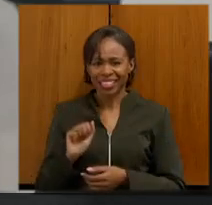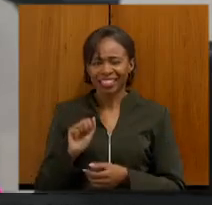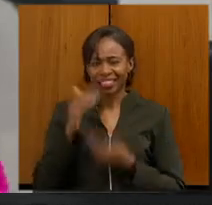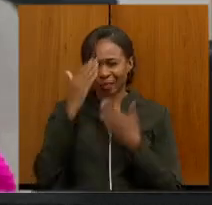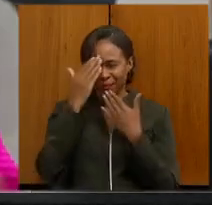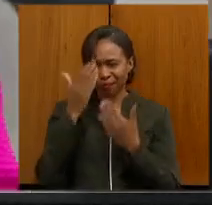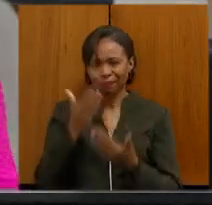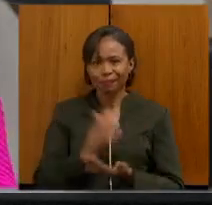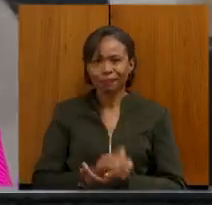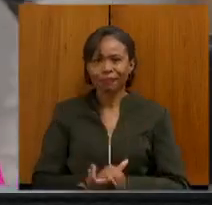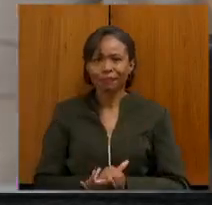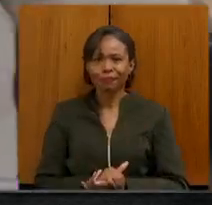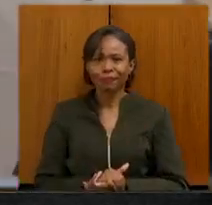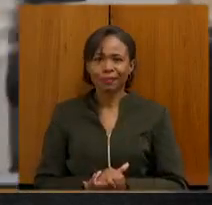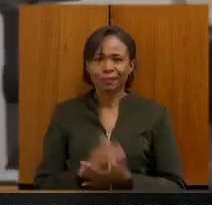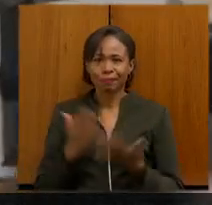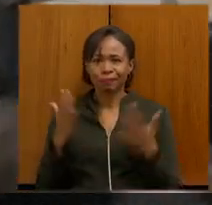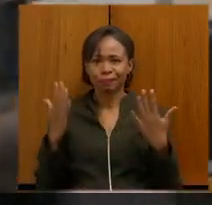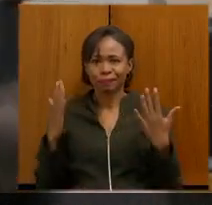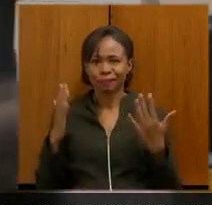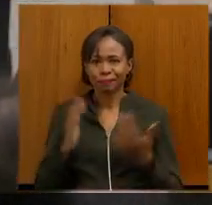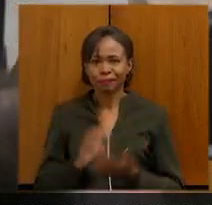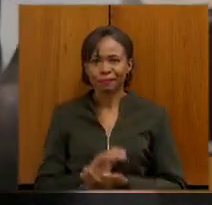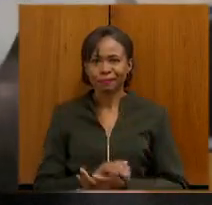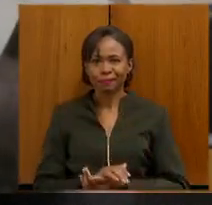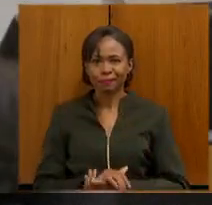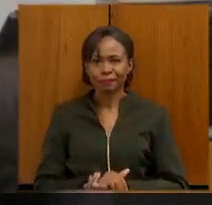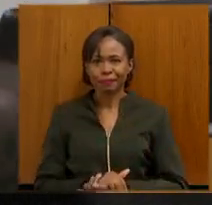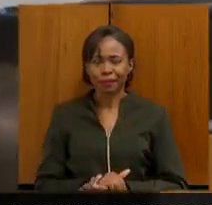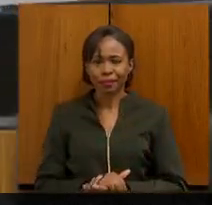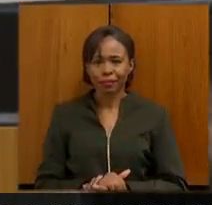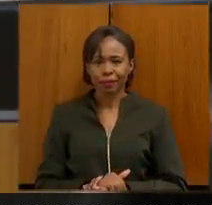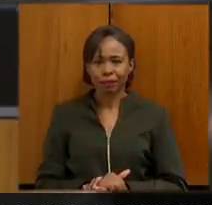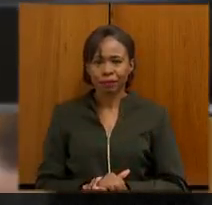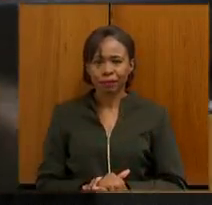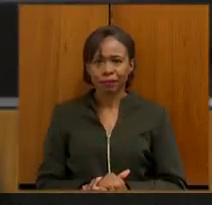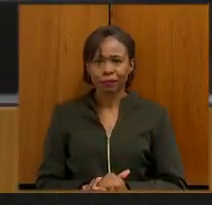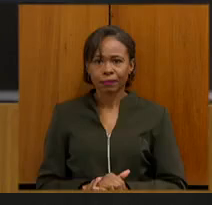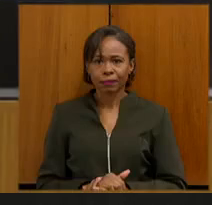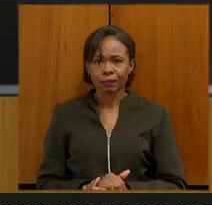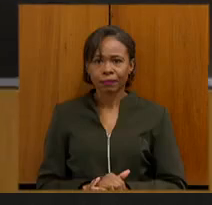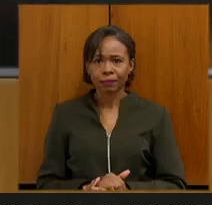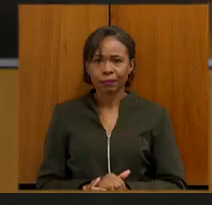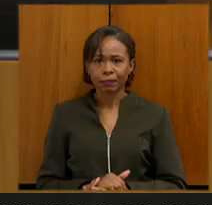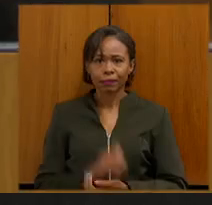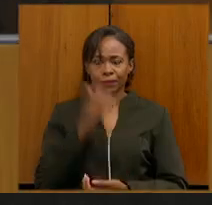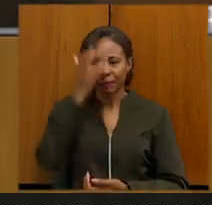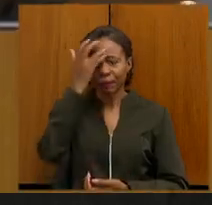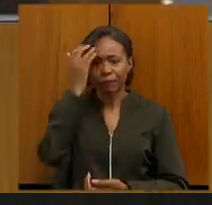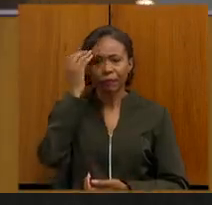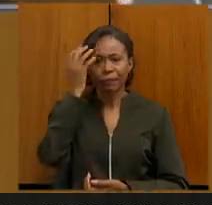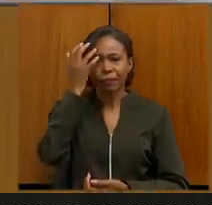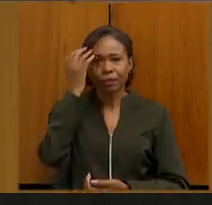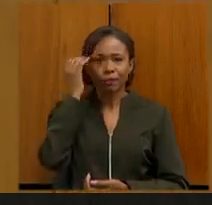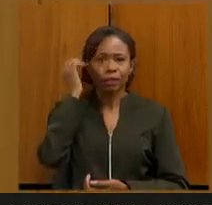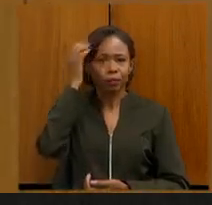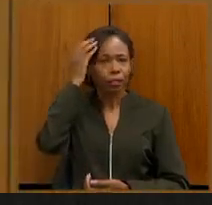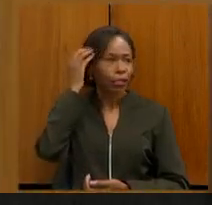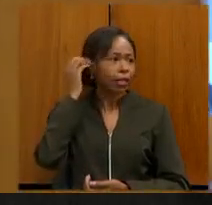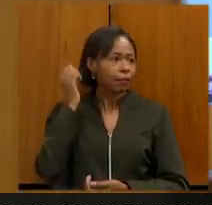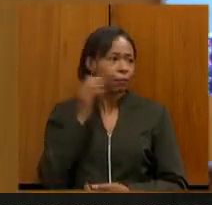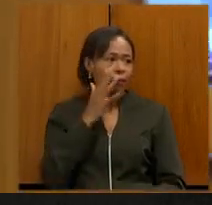obrigada E aí E aí